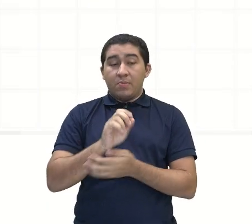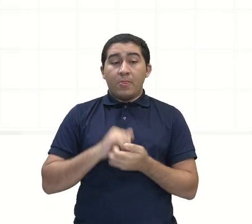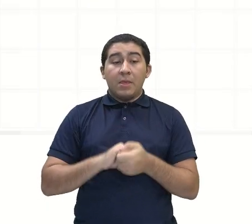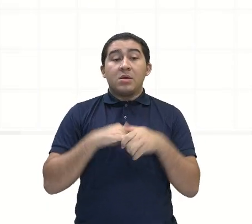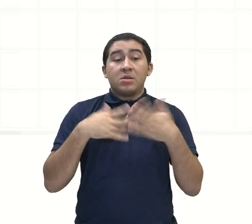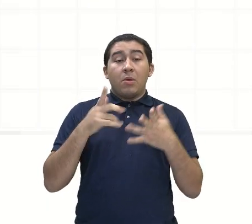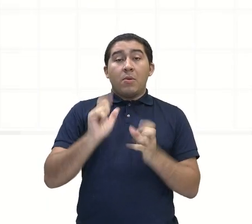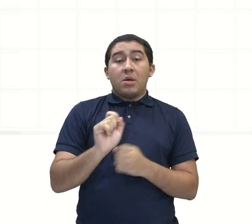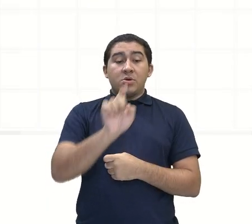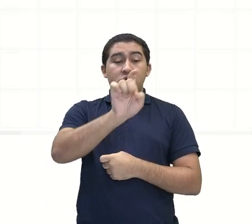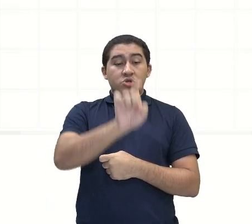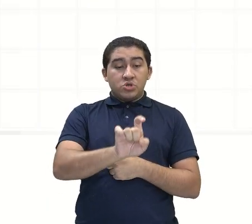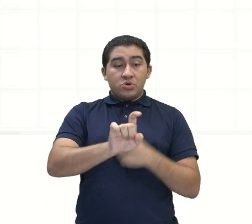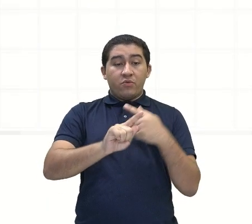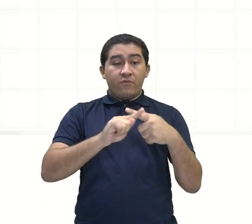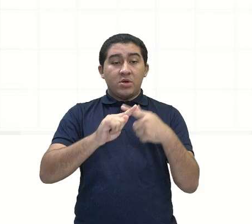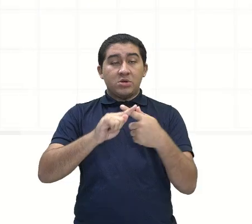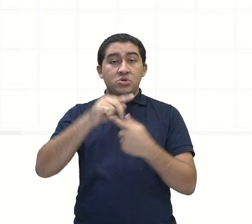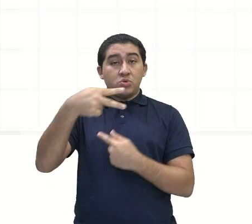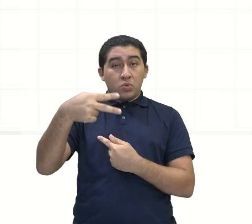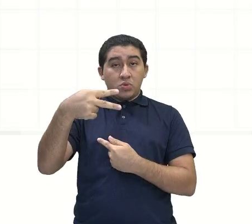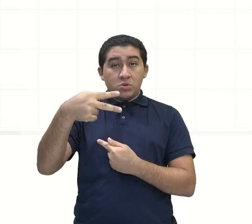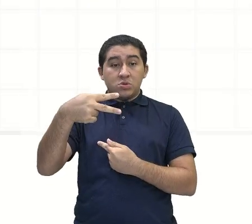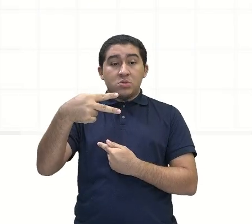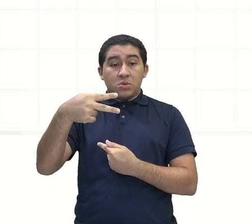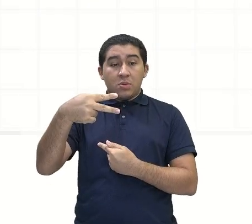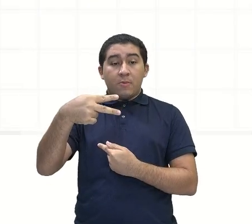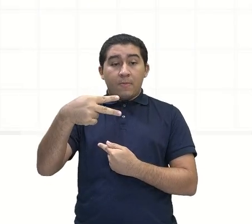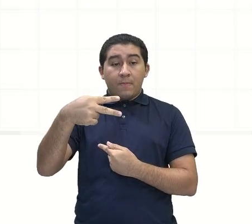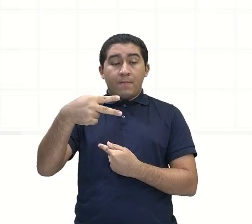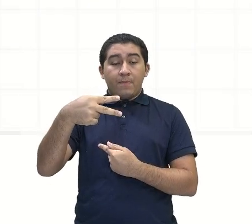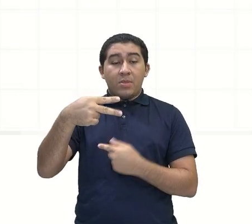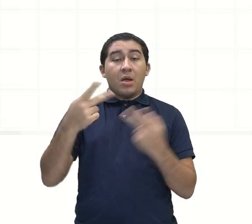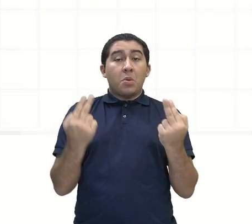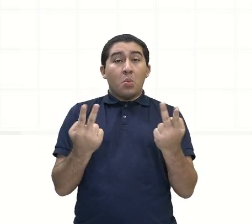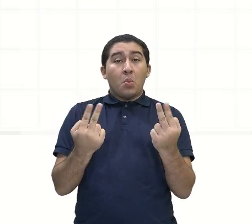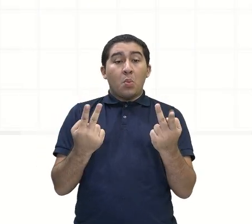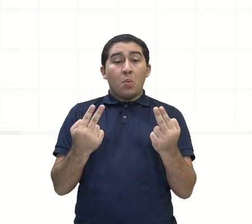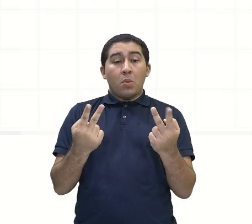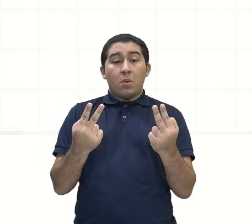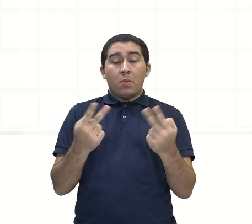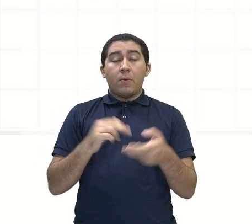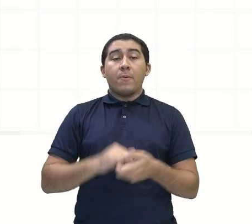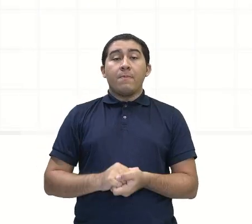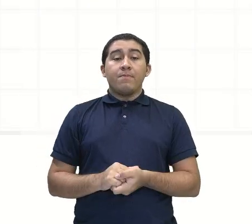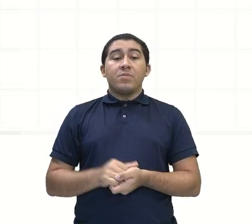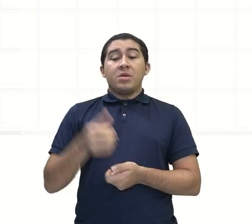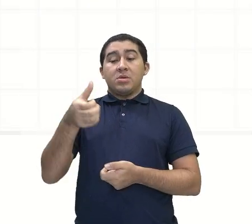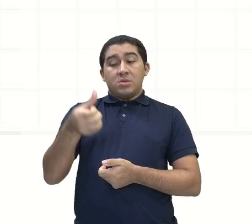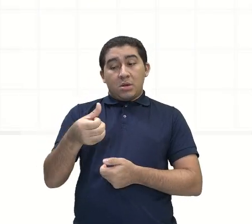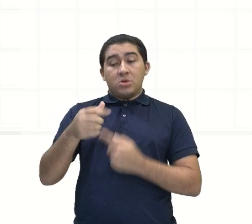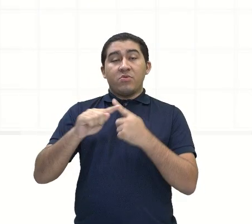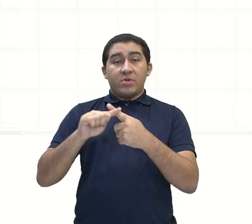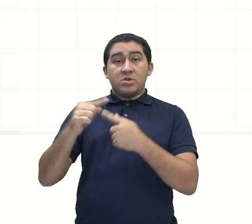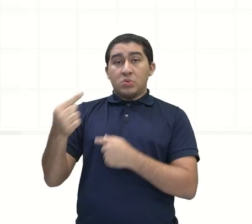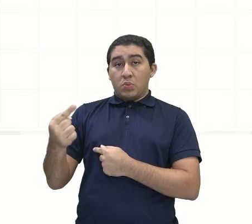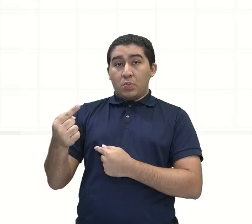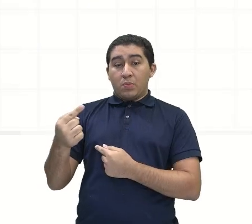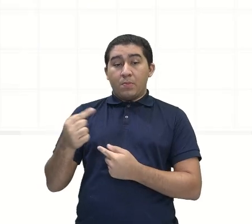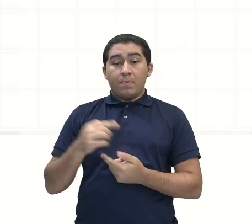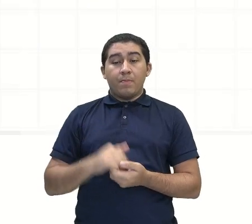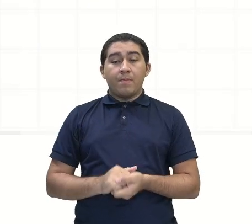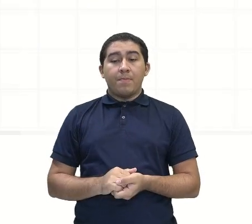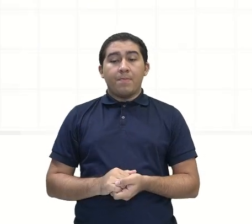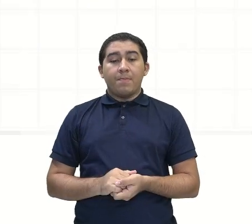ficar x vezes 2 ou 2 vezes x igual 6 vezes 1.